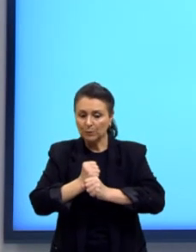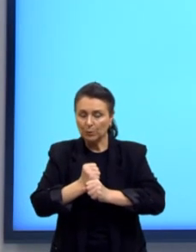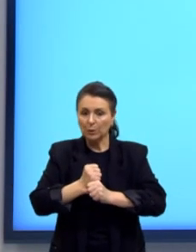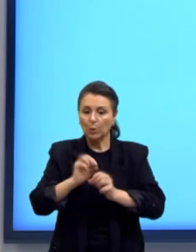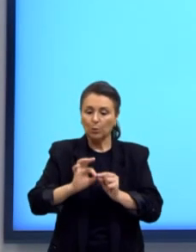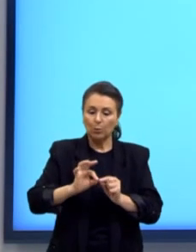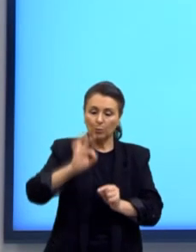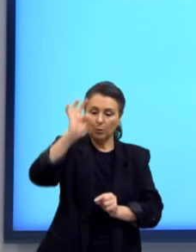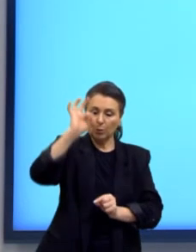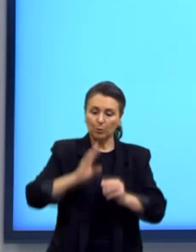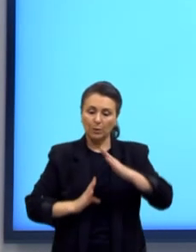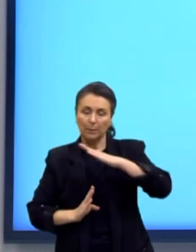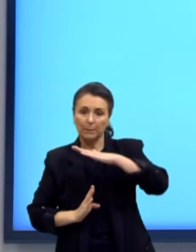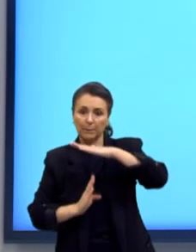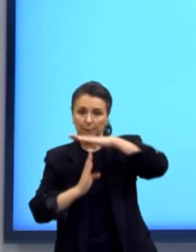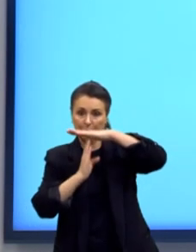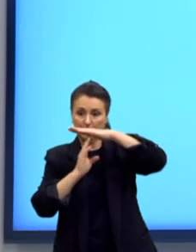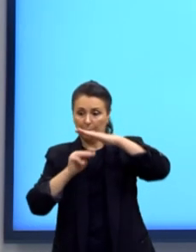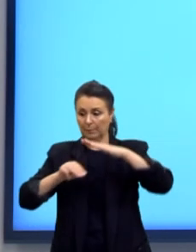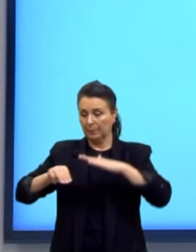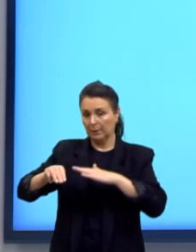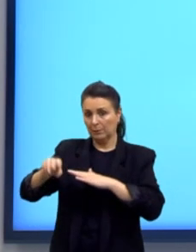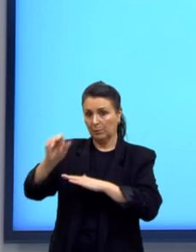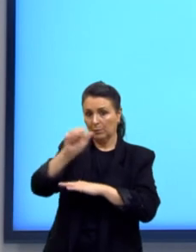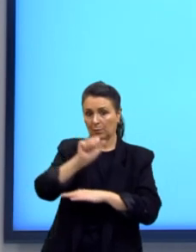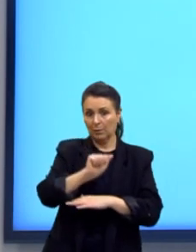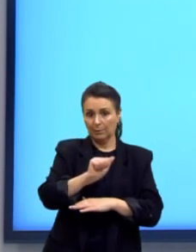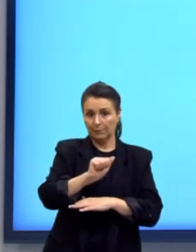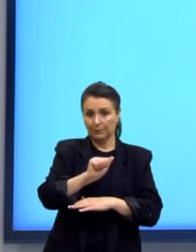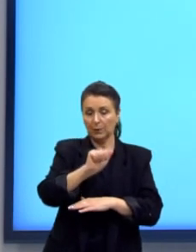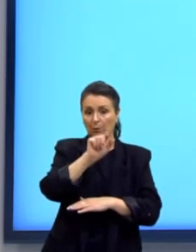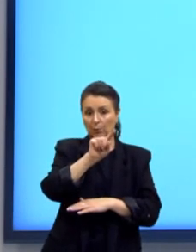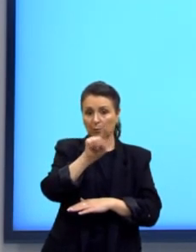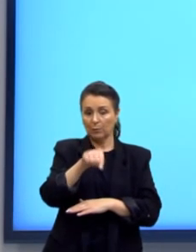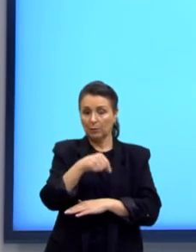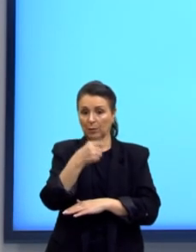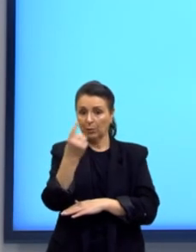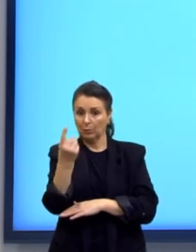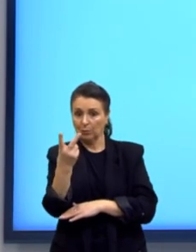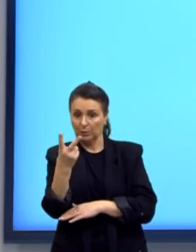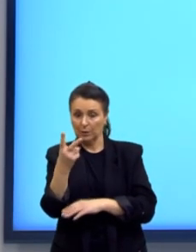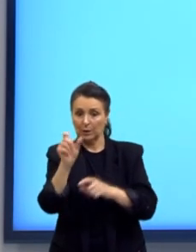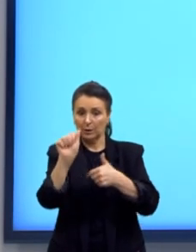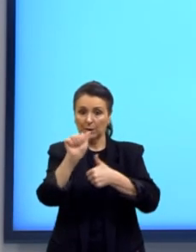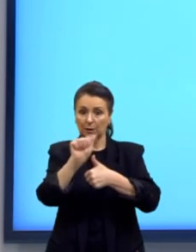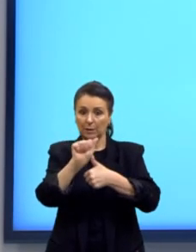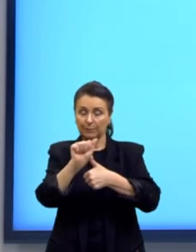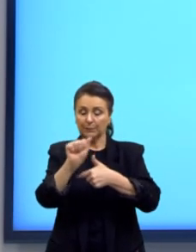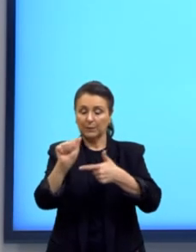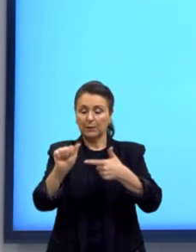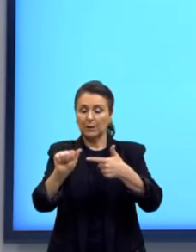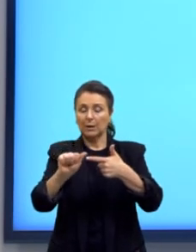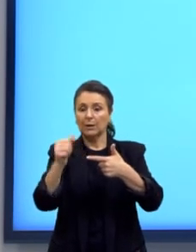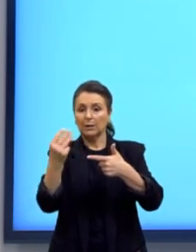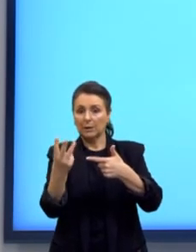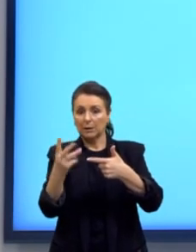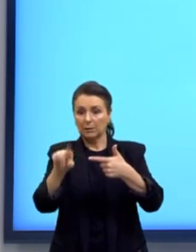mínima em metro igual a 1,12 na letra a 3,10